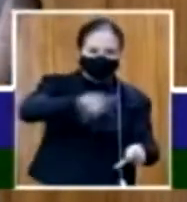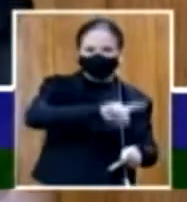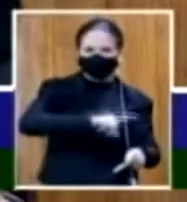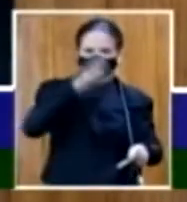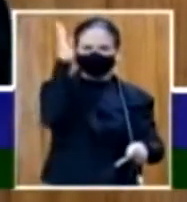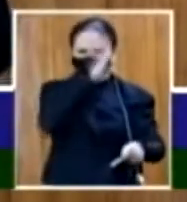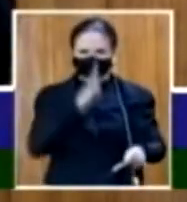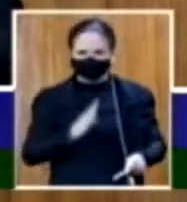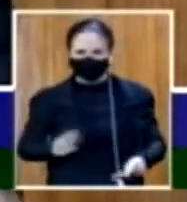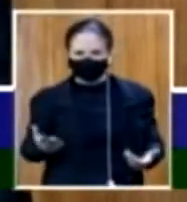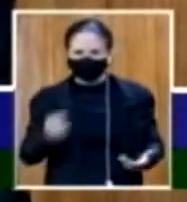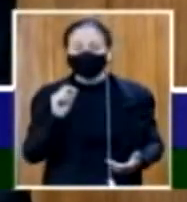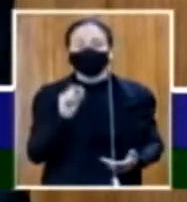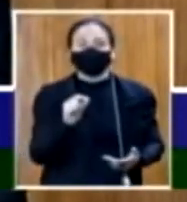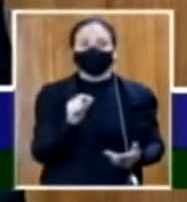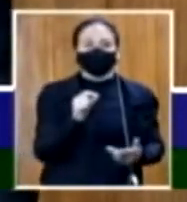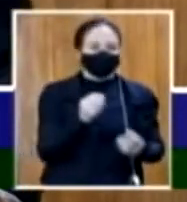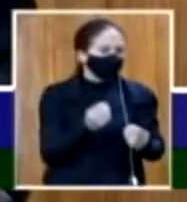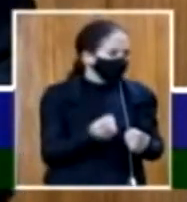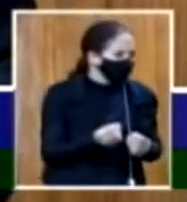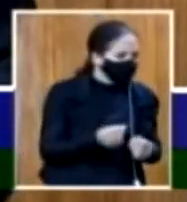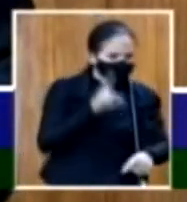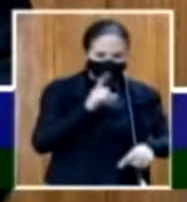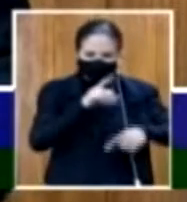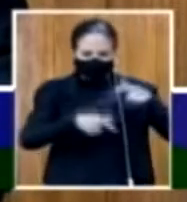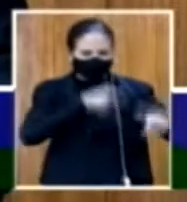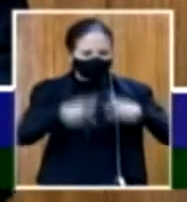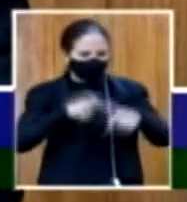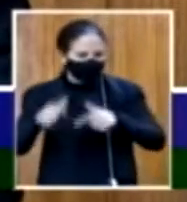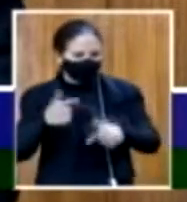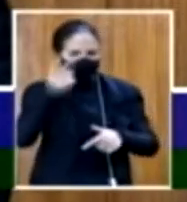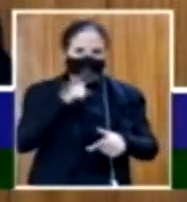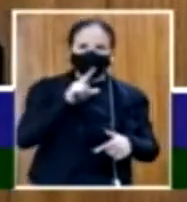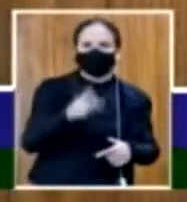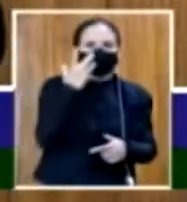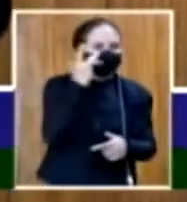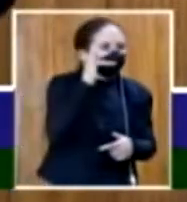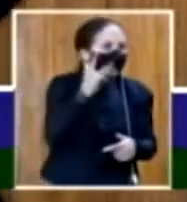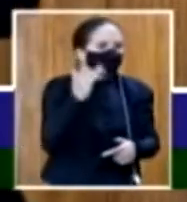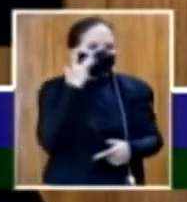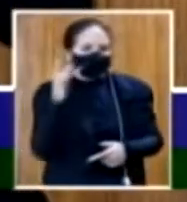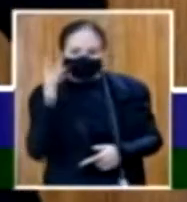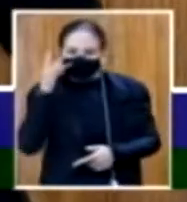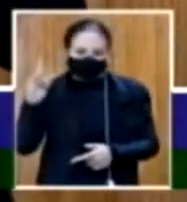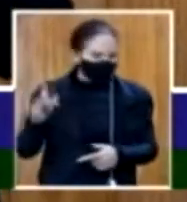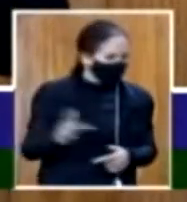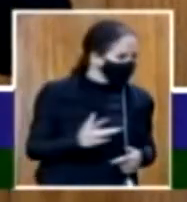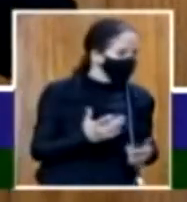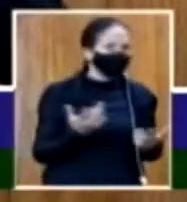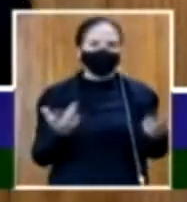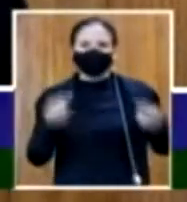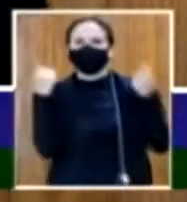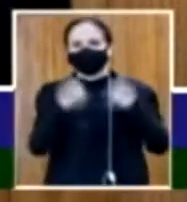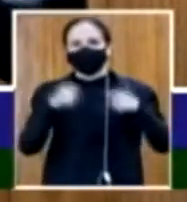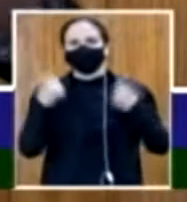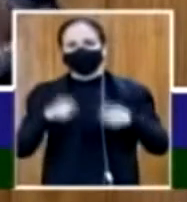para que o Brasil produzisse de ouro. E esse limite, se não alcançado, já havia uma autorização para